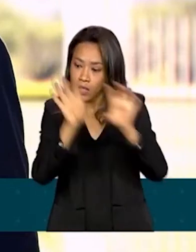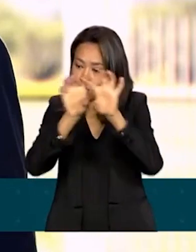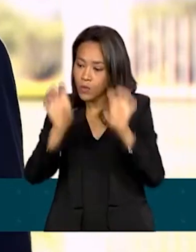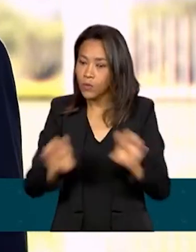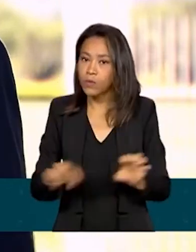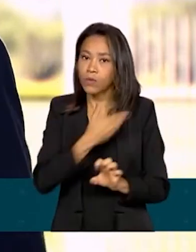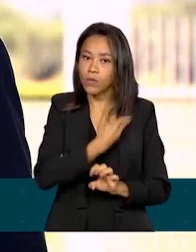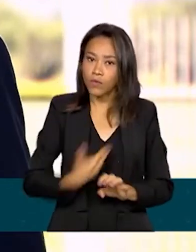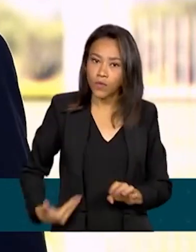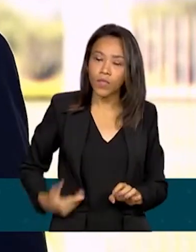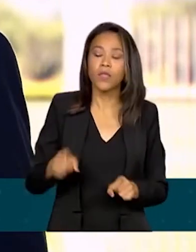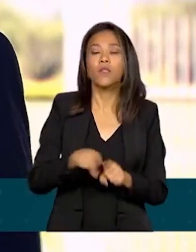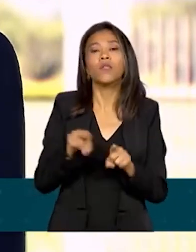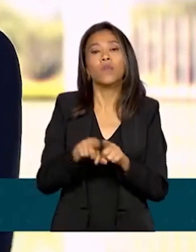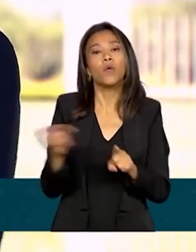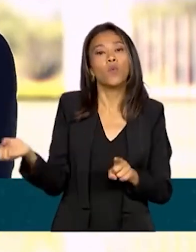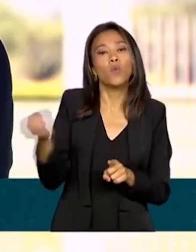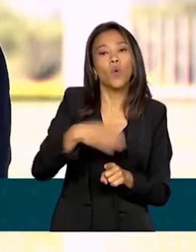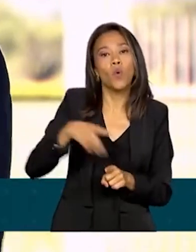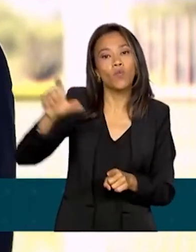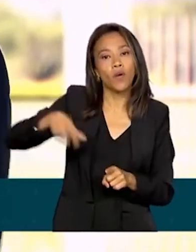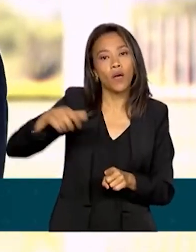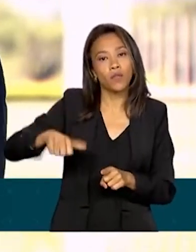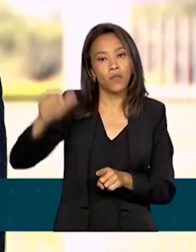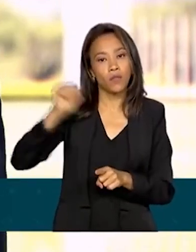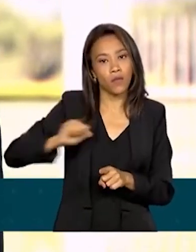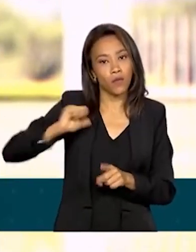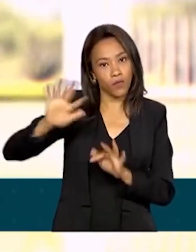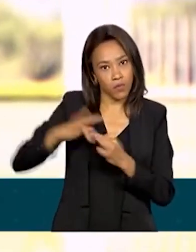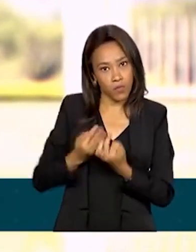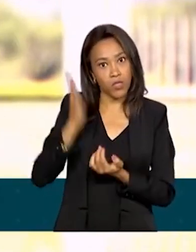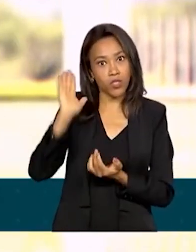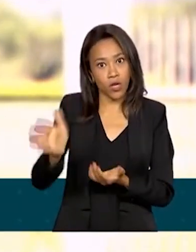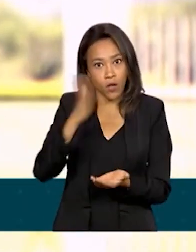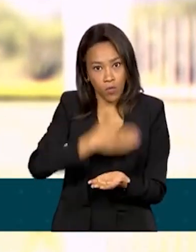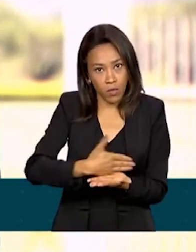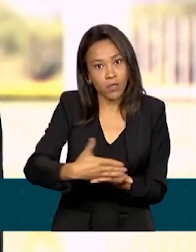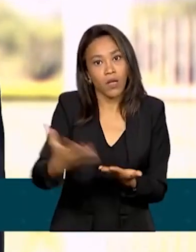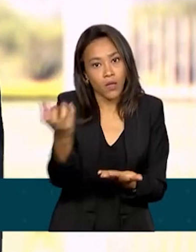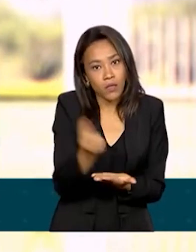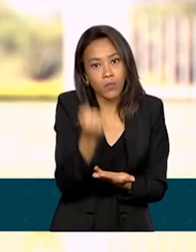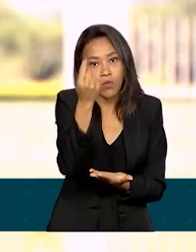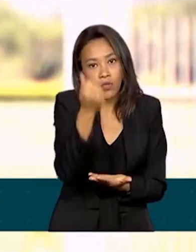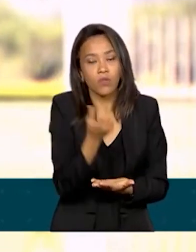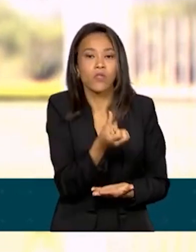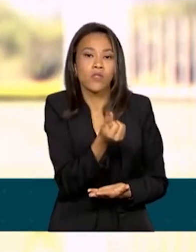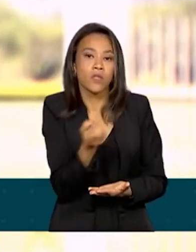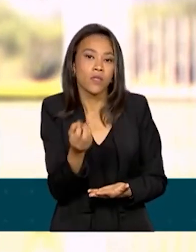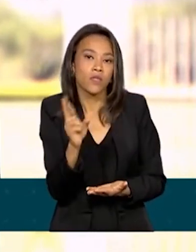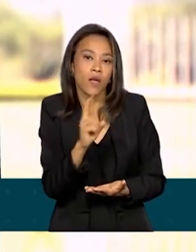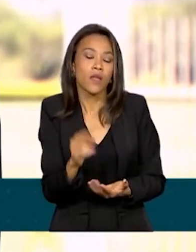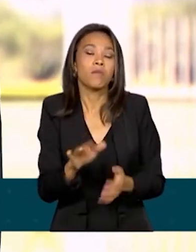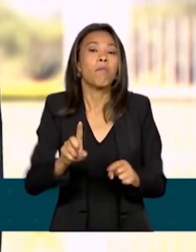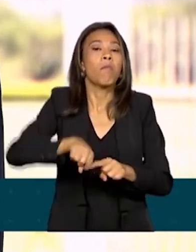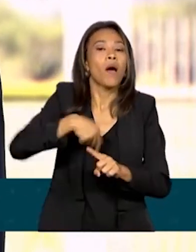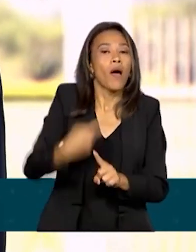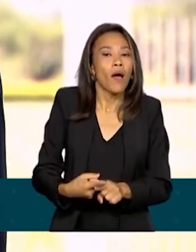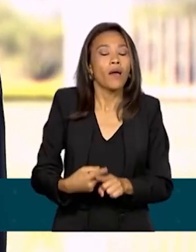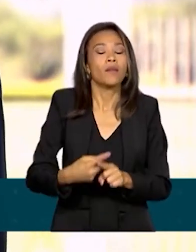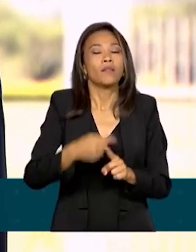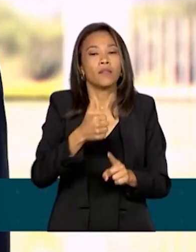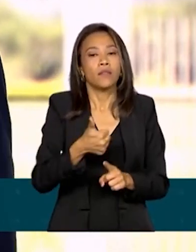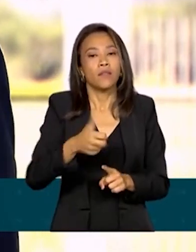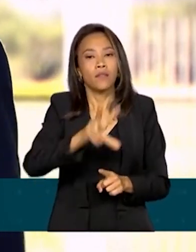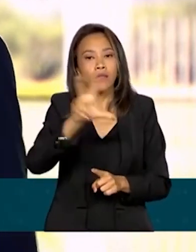provisórias como o novo Bolsa Família. As pessoas já passaram a receber R$ 600, mais R$ 150 para cada criança desde o último